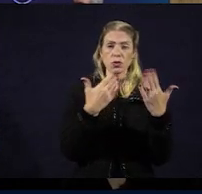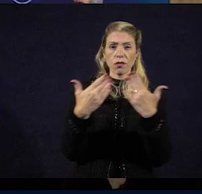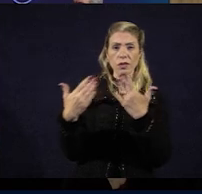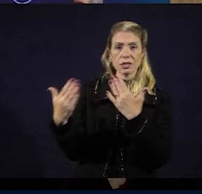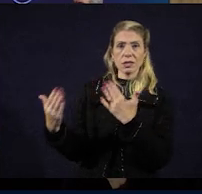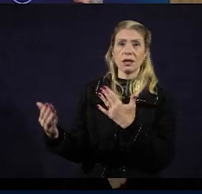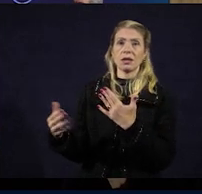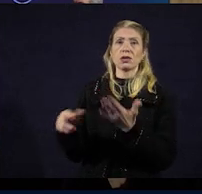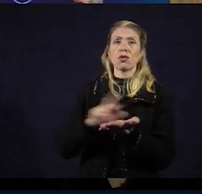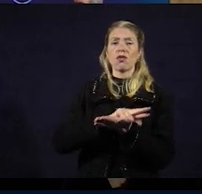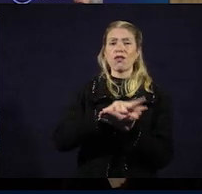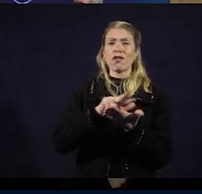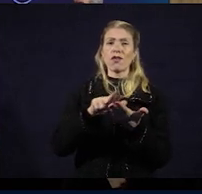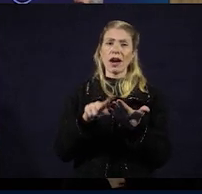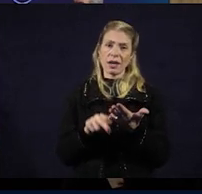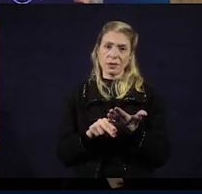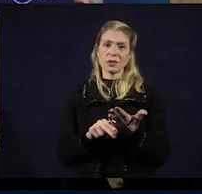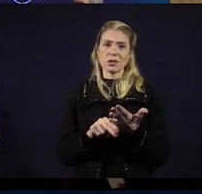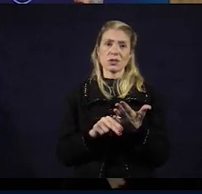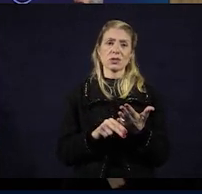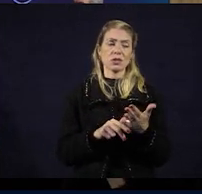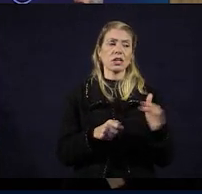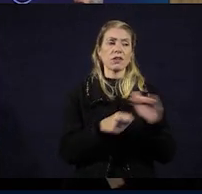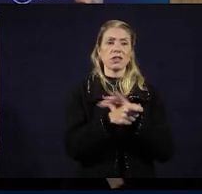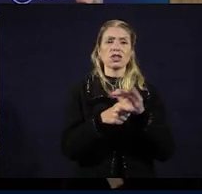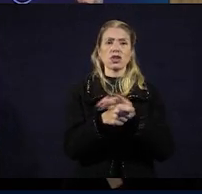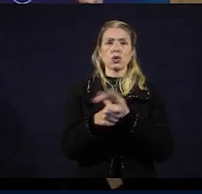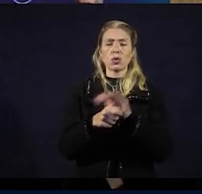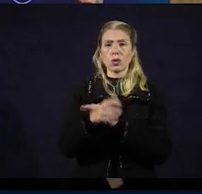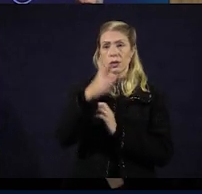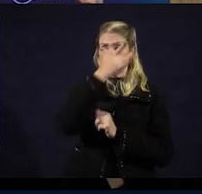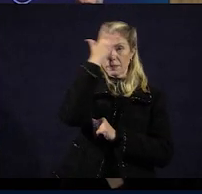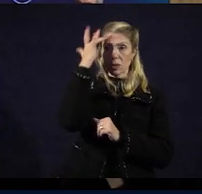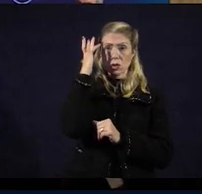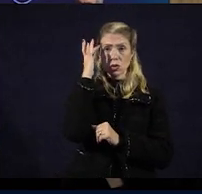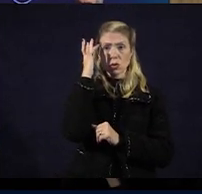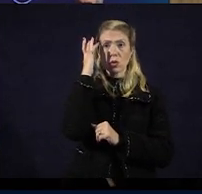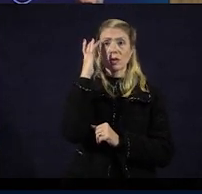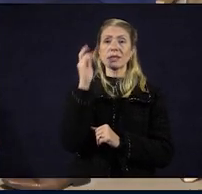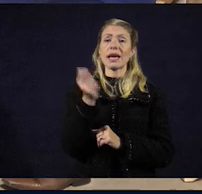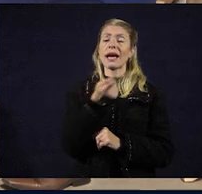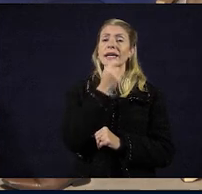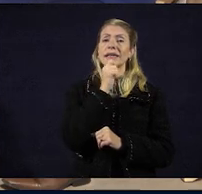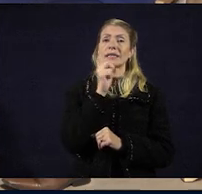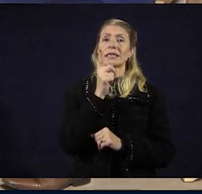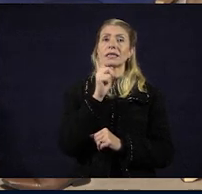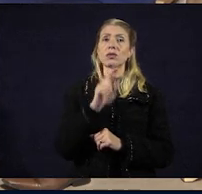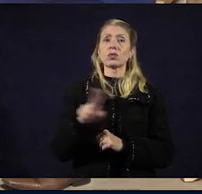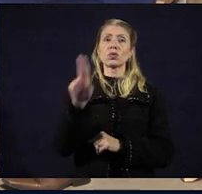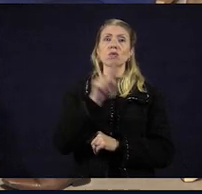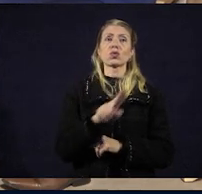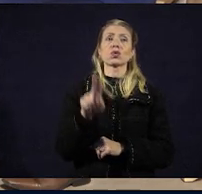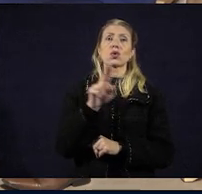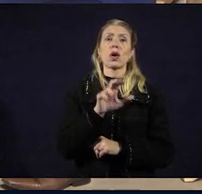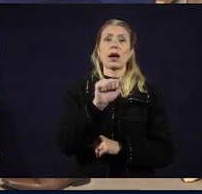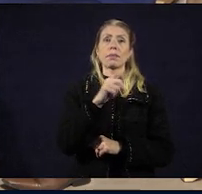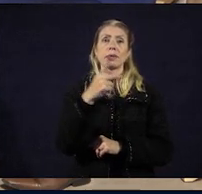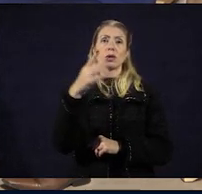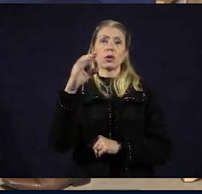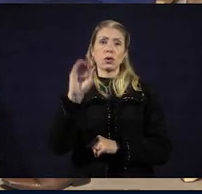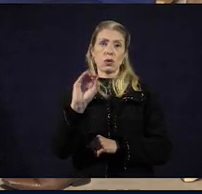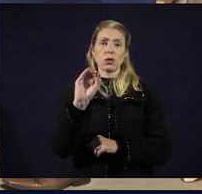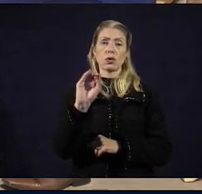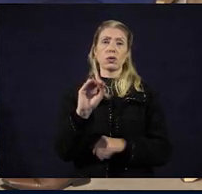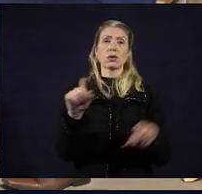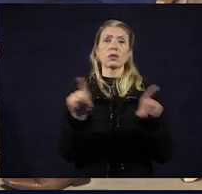muitos fundos com muitos investidores com Fundos que não entraram no nosso IPO ou com Fundos que entraram no nosso